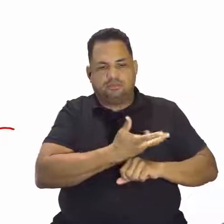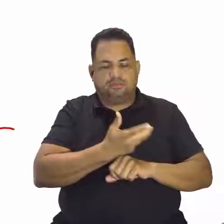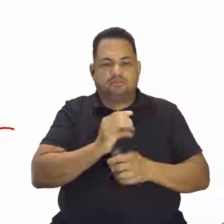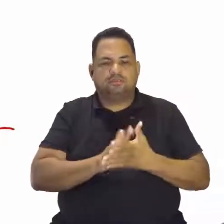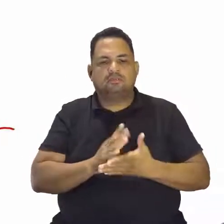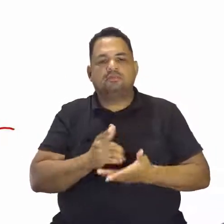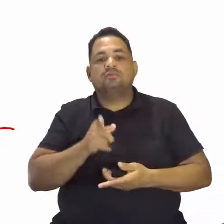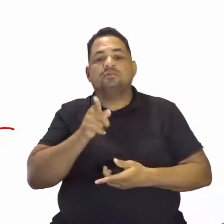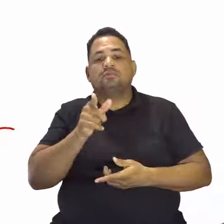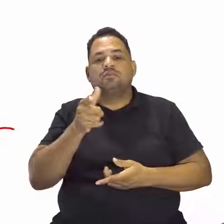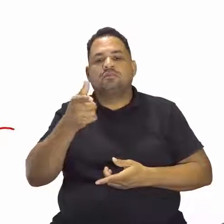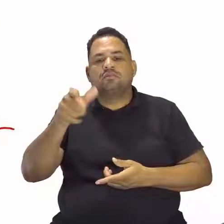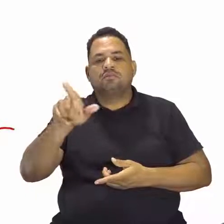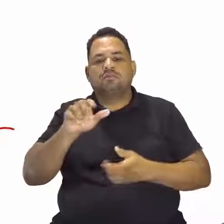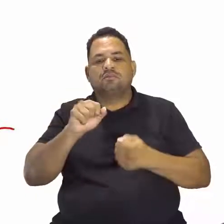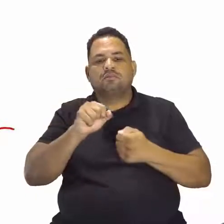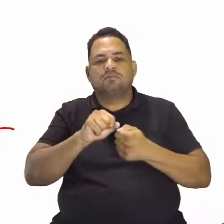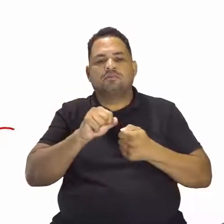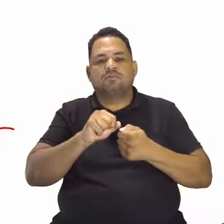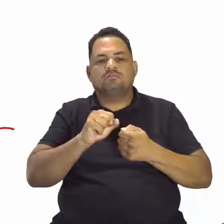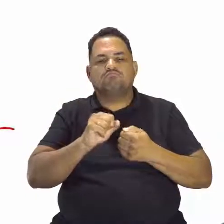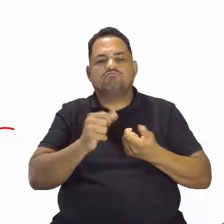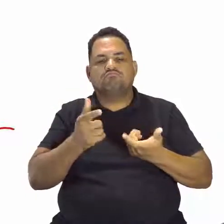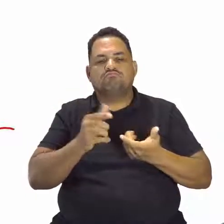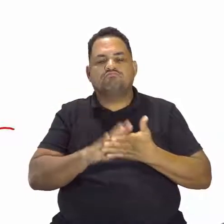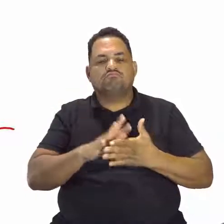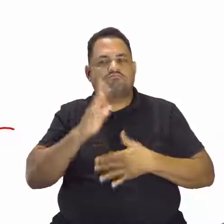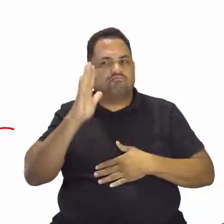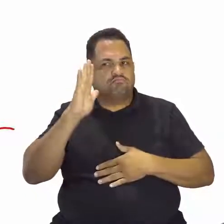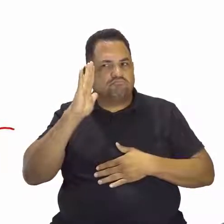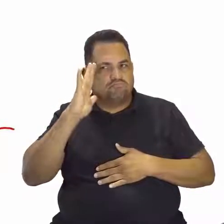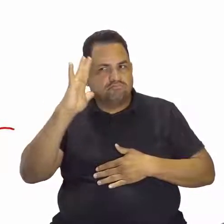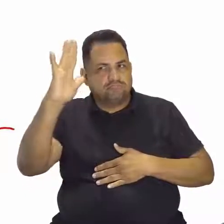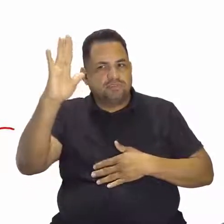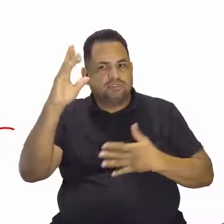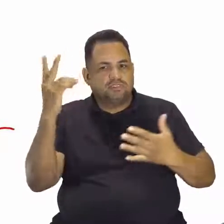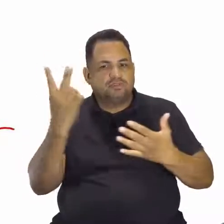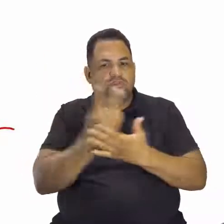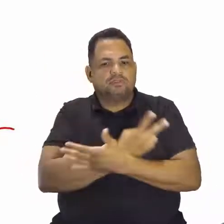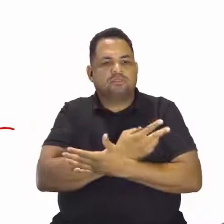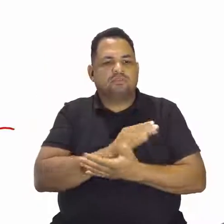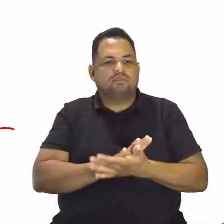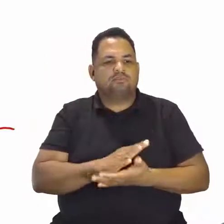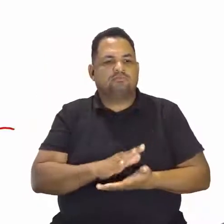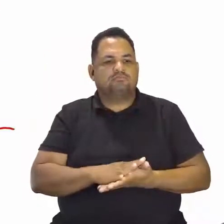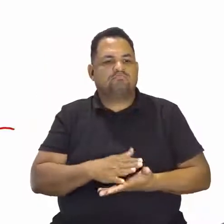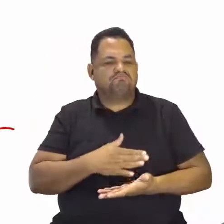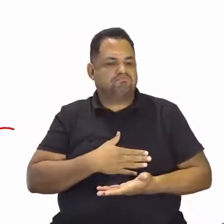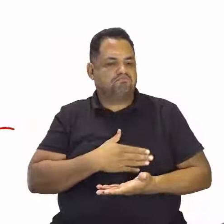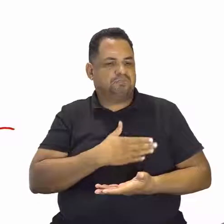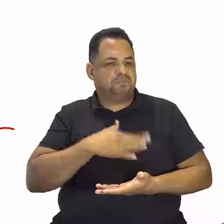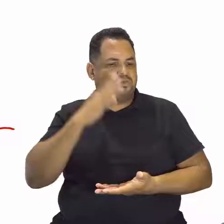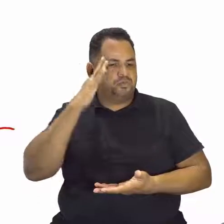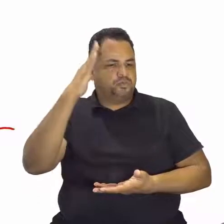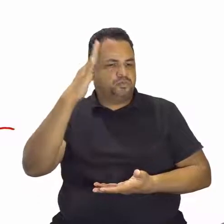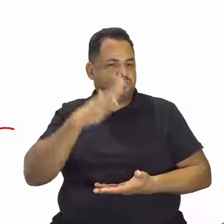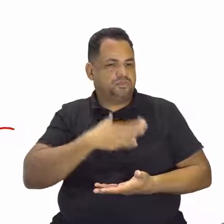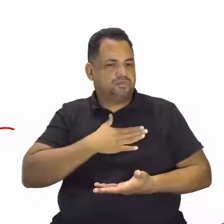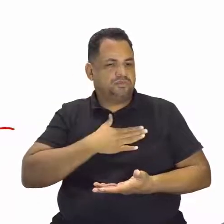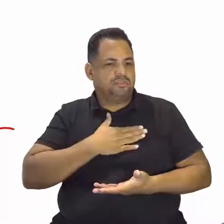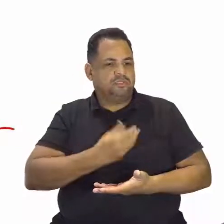consigam realizar o sonho de vocês. Então, o maior sonho da minha vida é ser engenheiro florestal, diz o